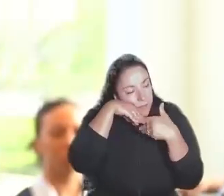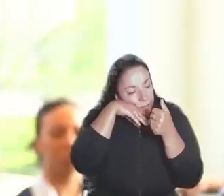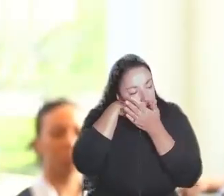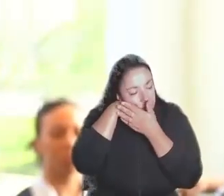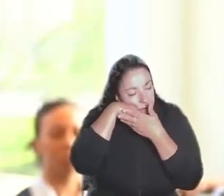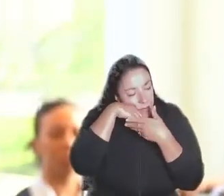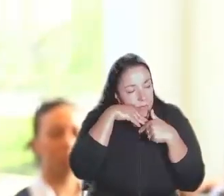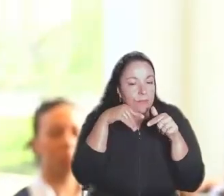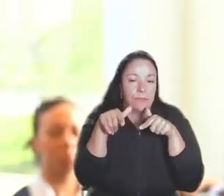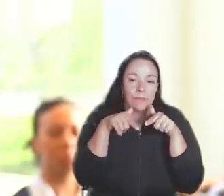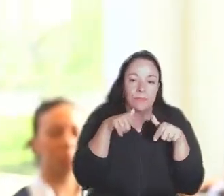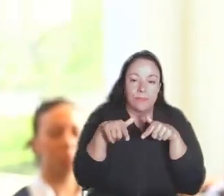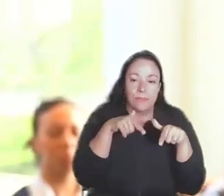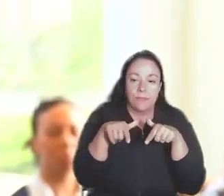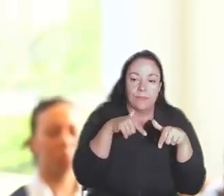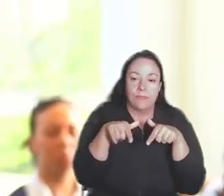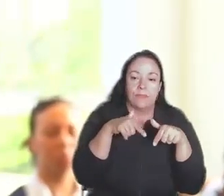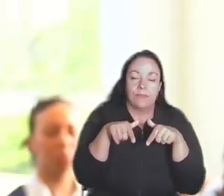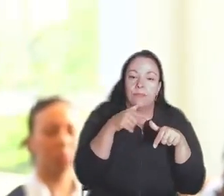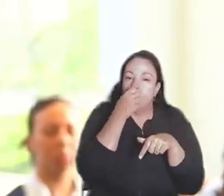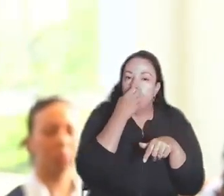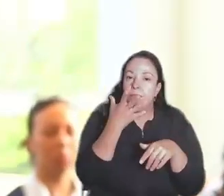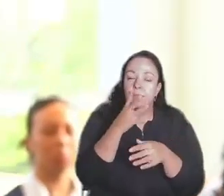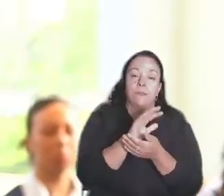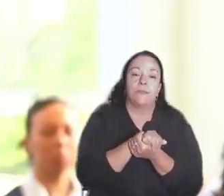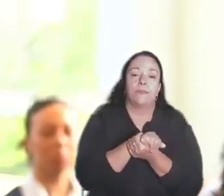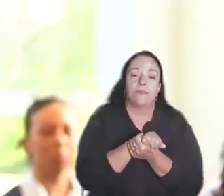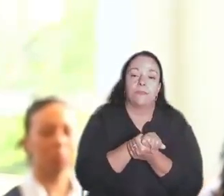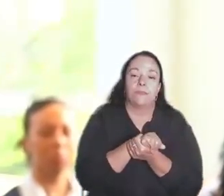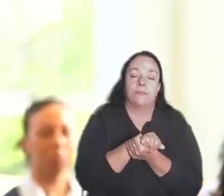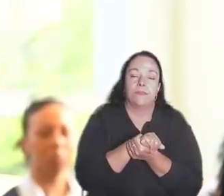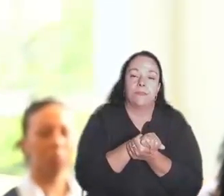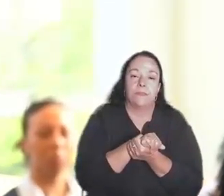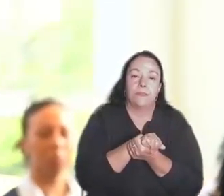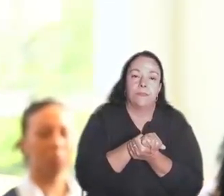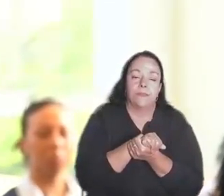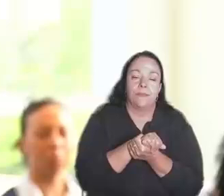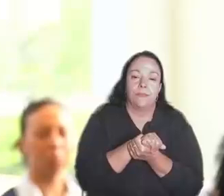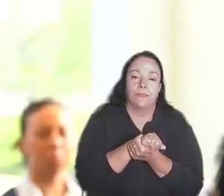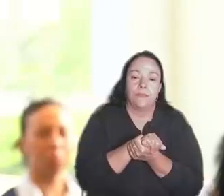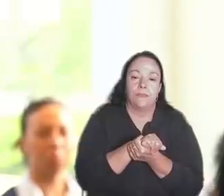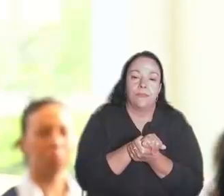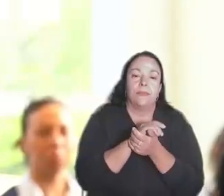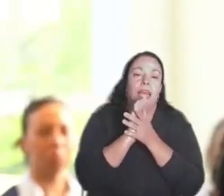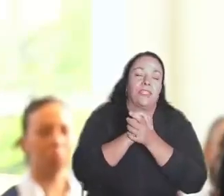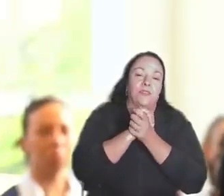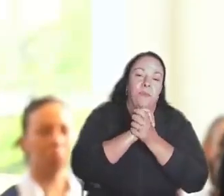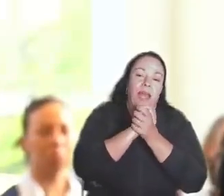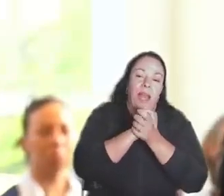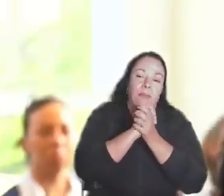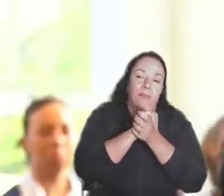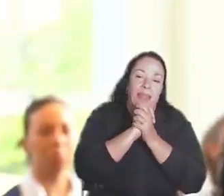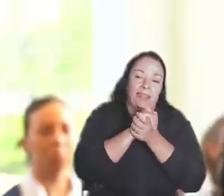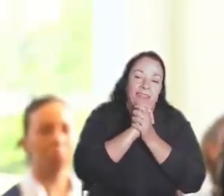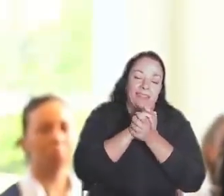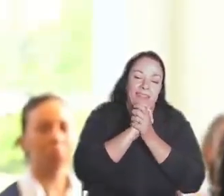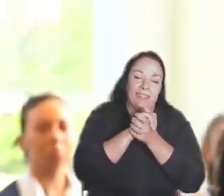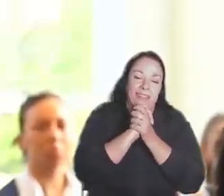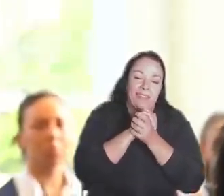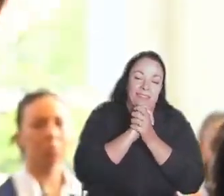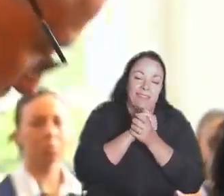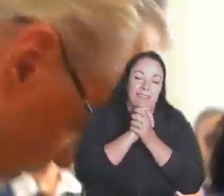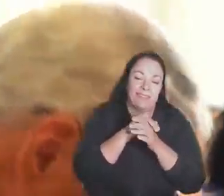muito bacana, que deu muito gosto de fazer, foi muito tranquilo. E está de parabéns. E, Oscar, só o relato Obrigado. aqui.